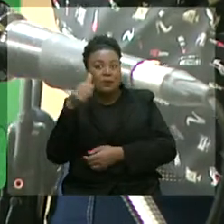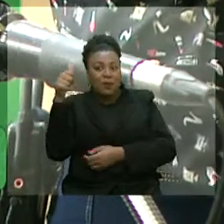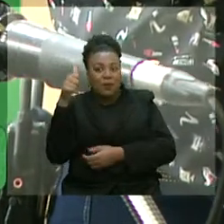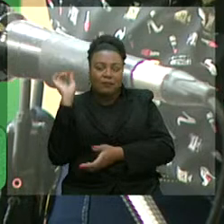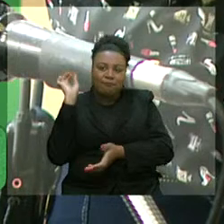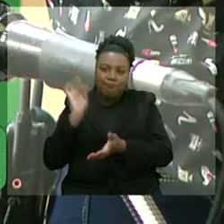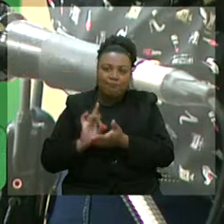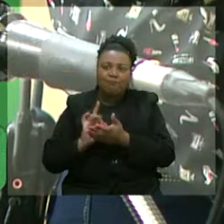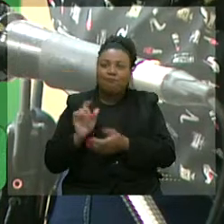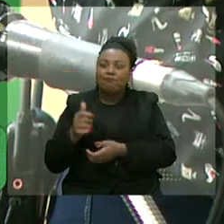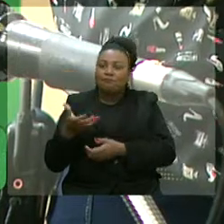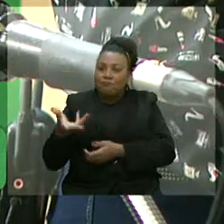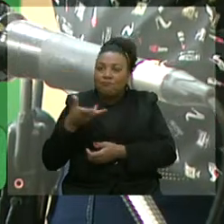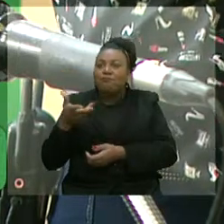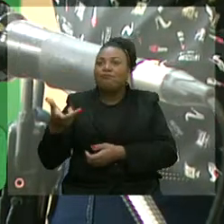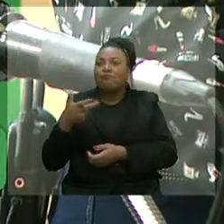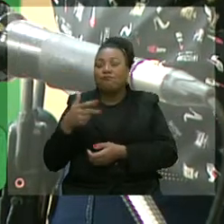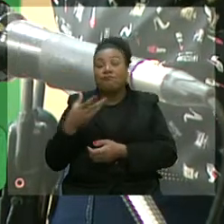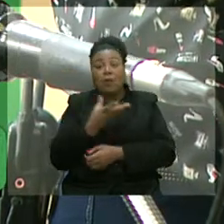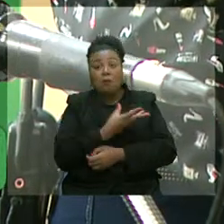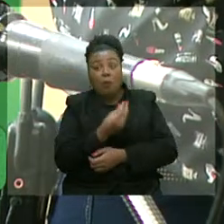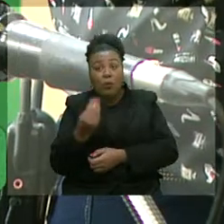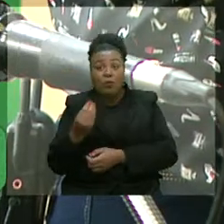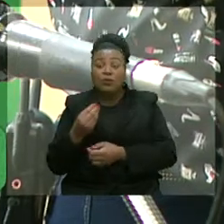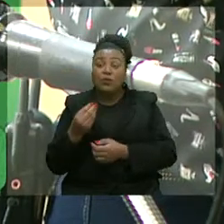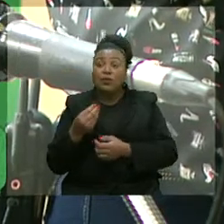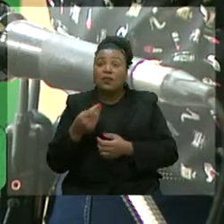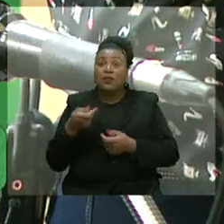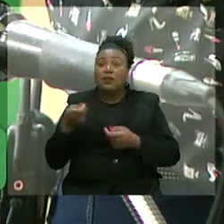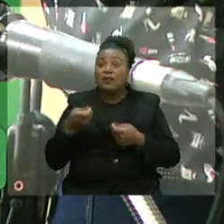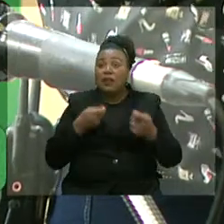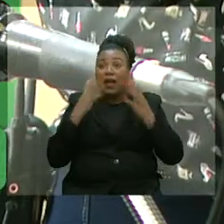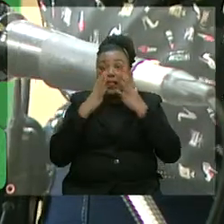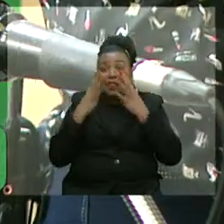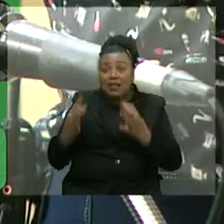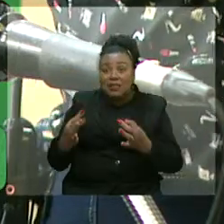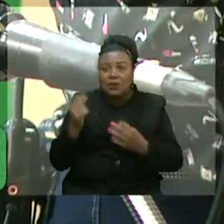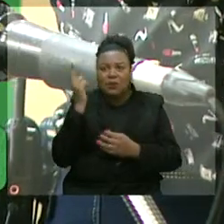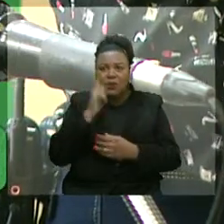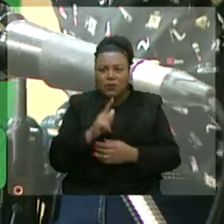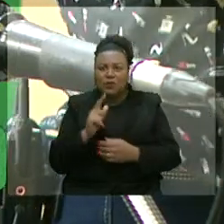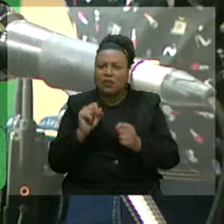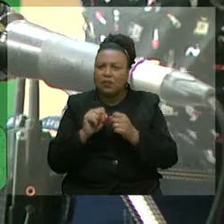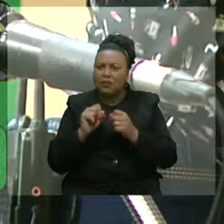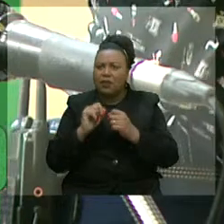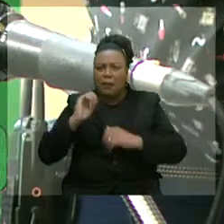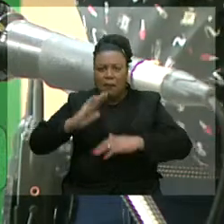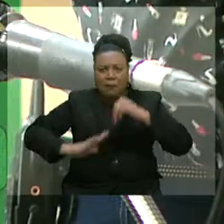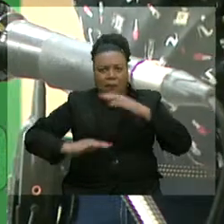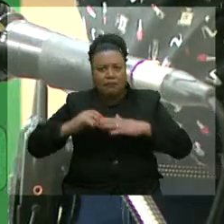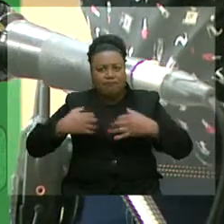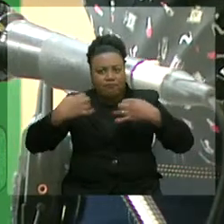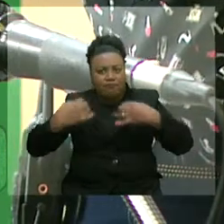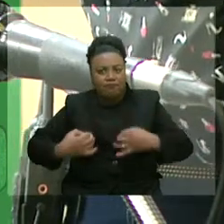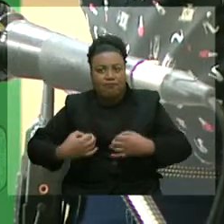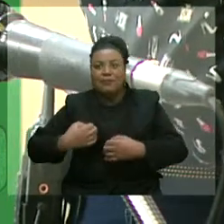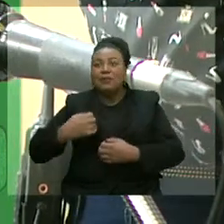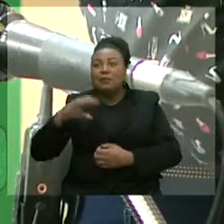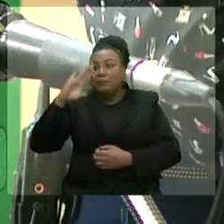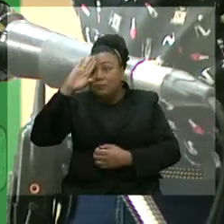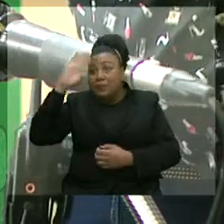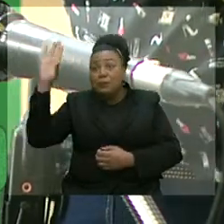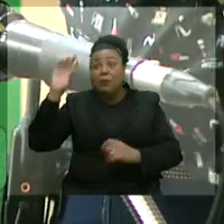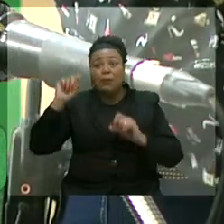e realmente otimizar em muito essa atenção e conseguir aplicar indicadores claros lá na ponta. E,